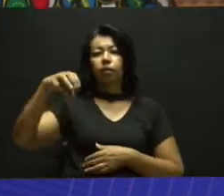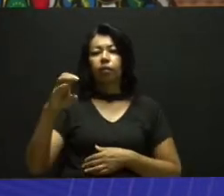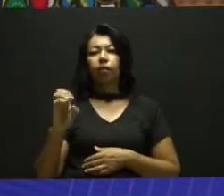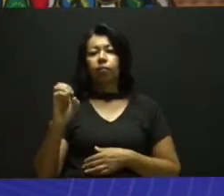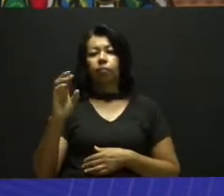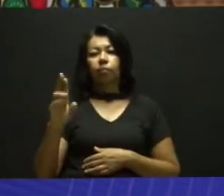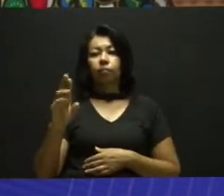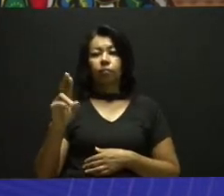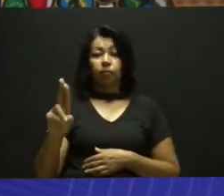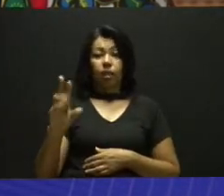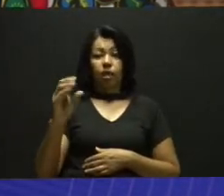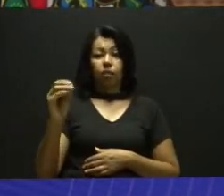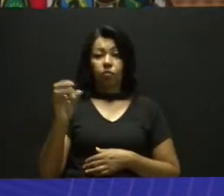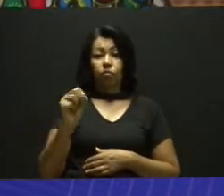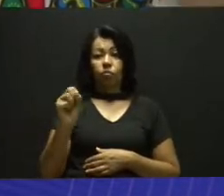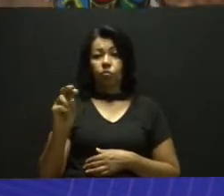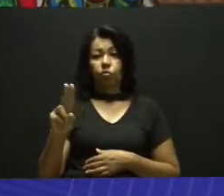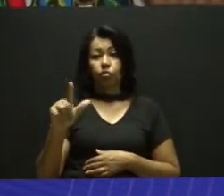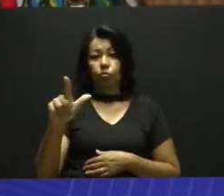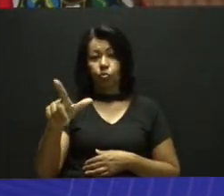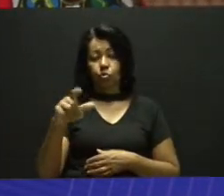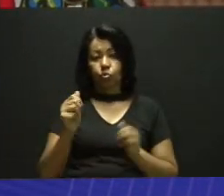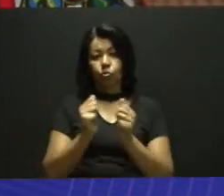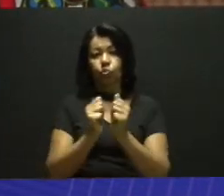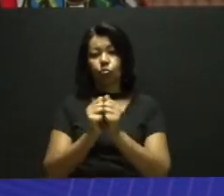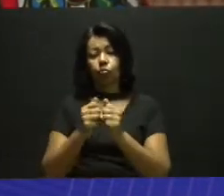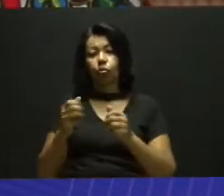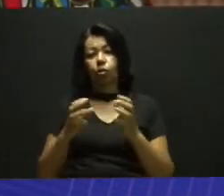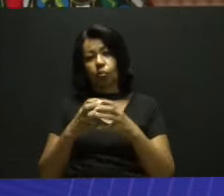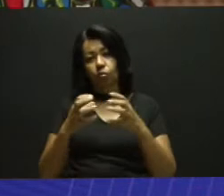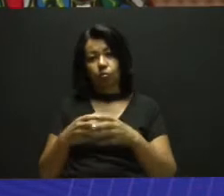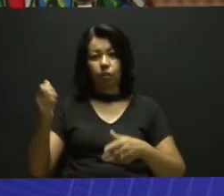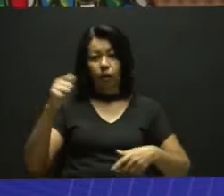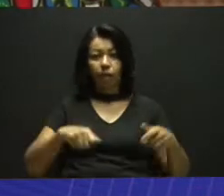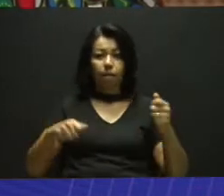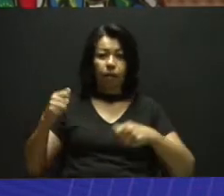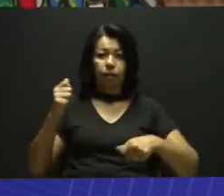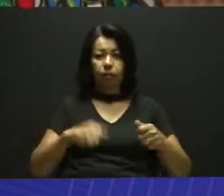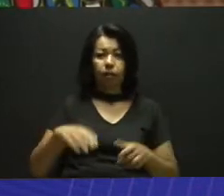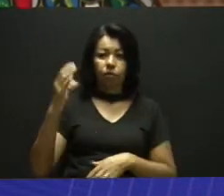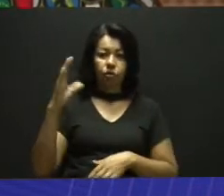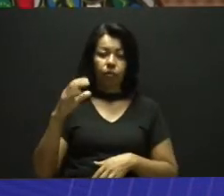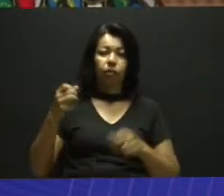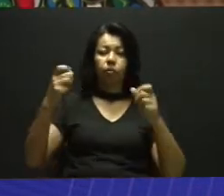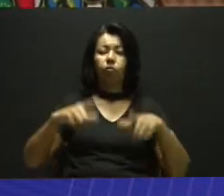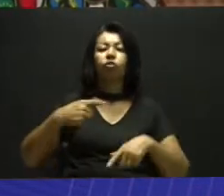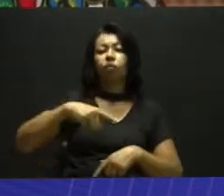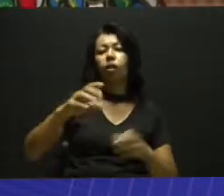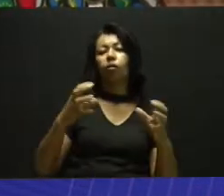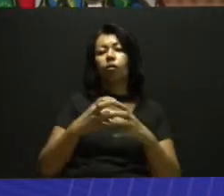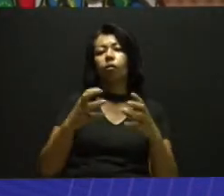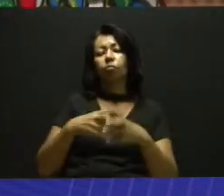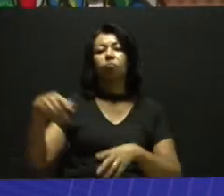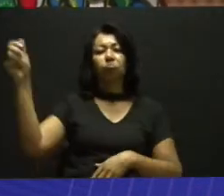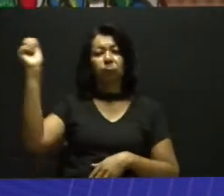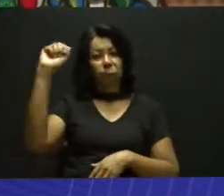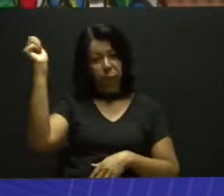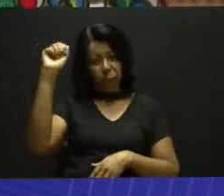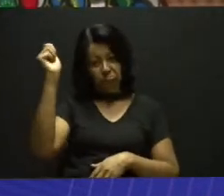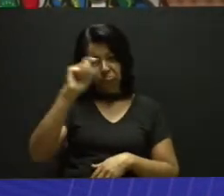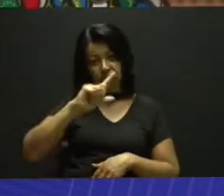na argentina junto ao corpo coreográfico da banda sinfônica de cubatão onde o grupo lá consagrou-se campeão